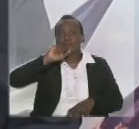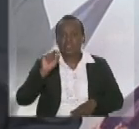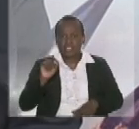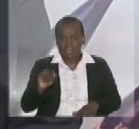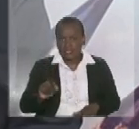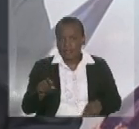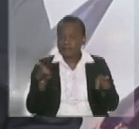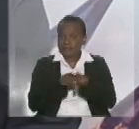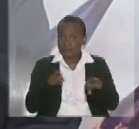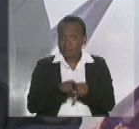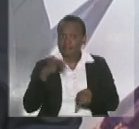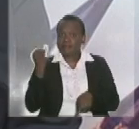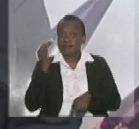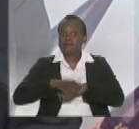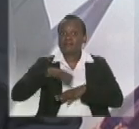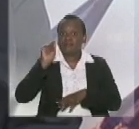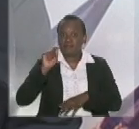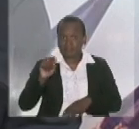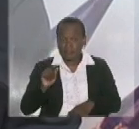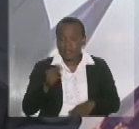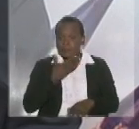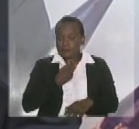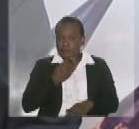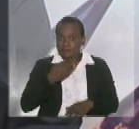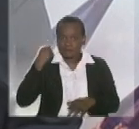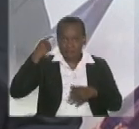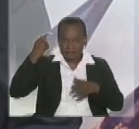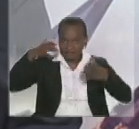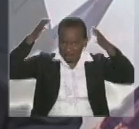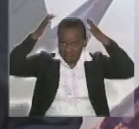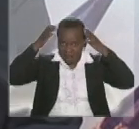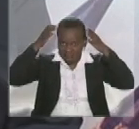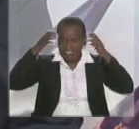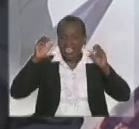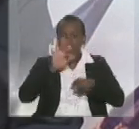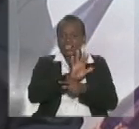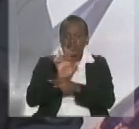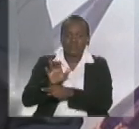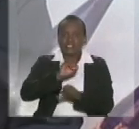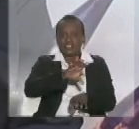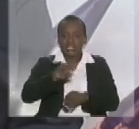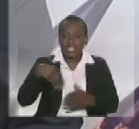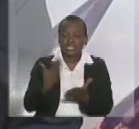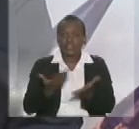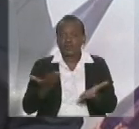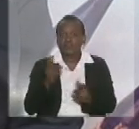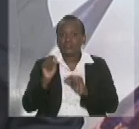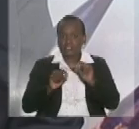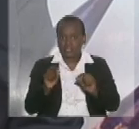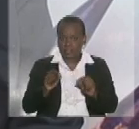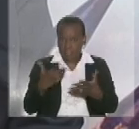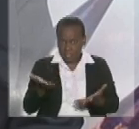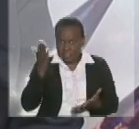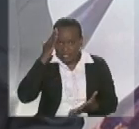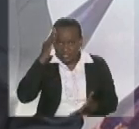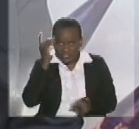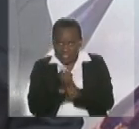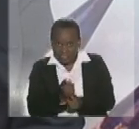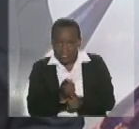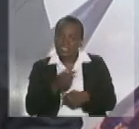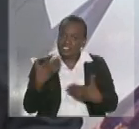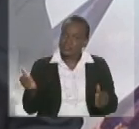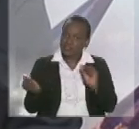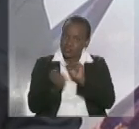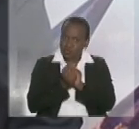dessa história? E o mais importante, o que será que o menino maluquinho pode nos ensinar ainda hoje? Quer